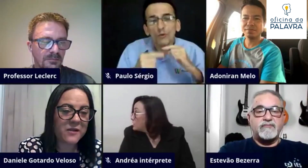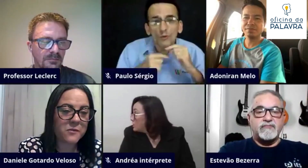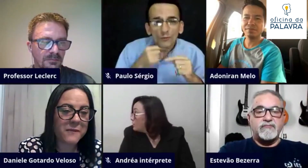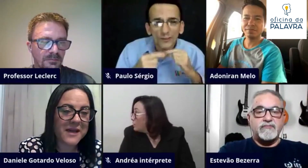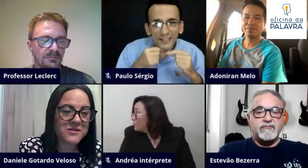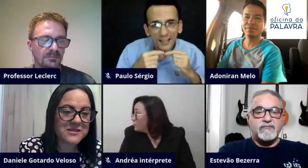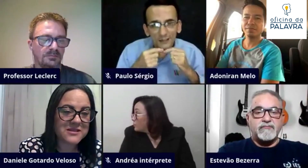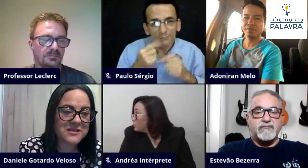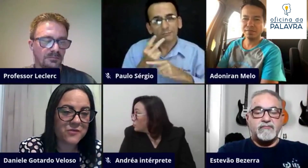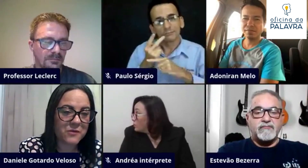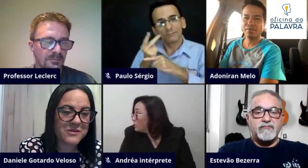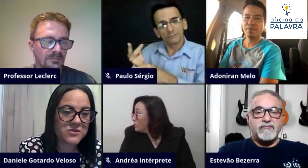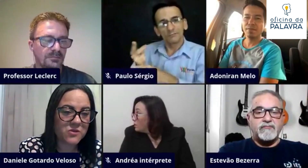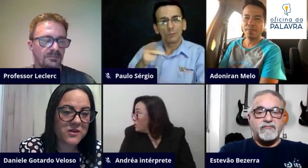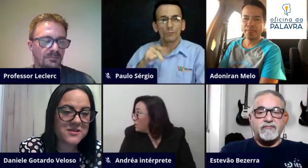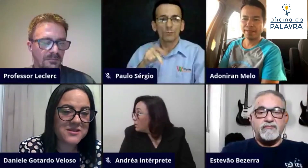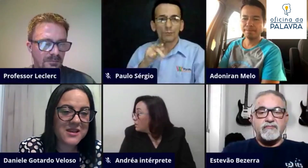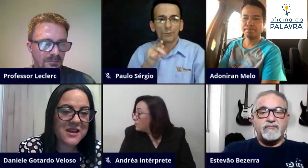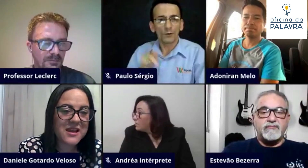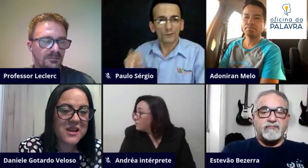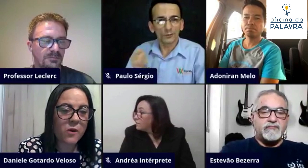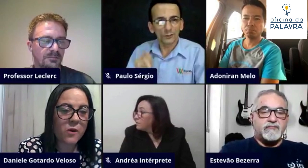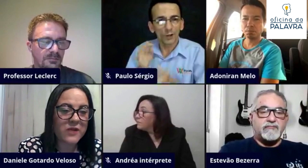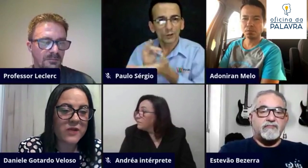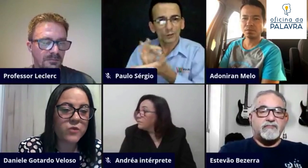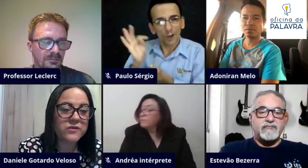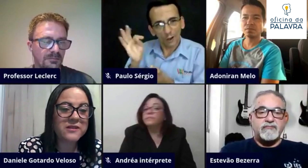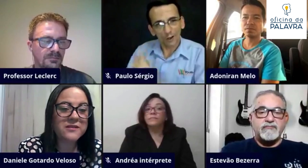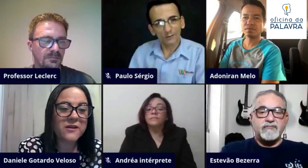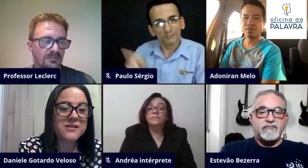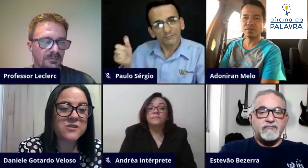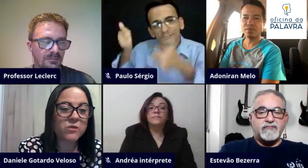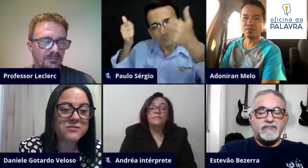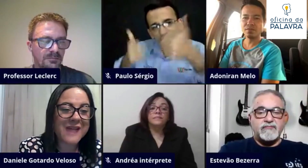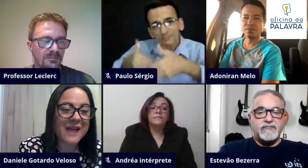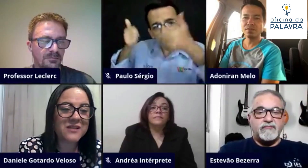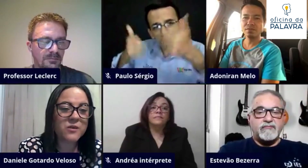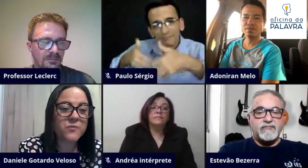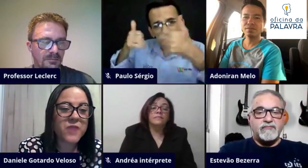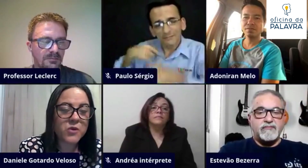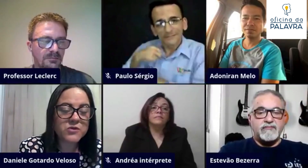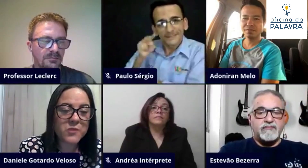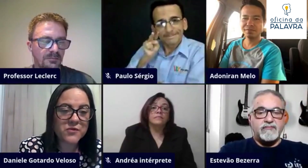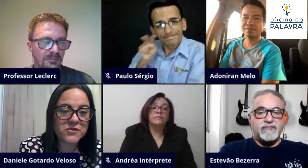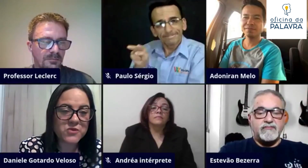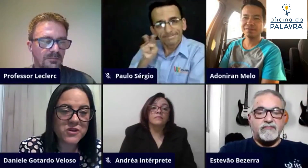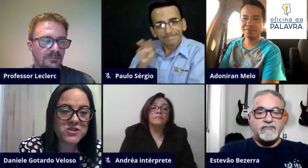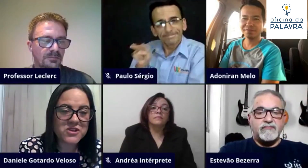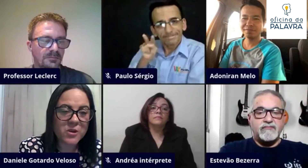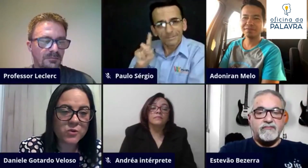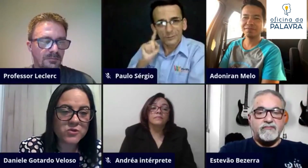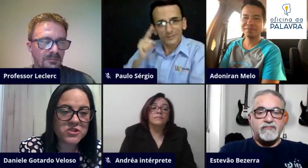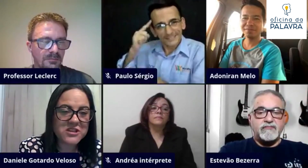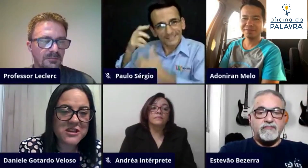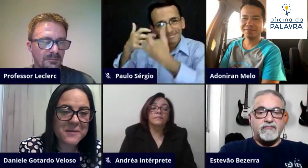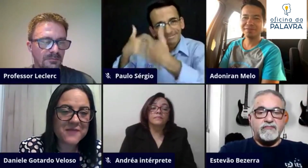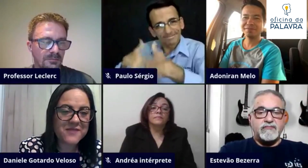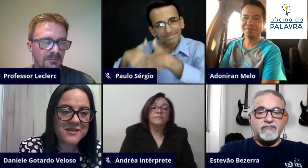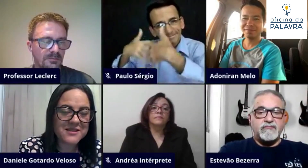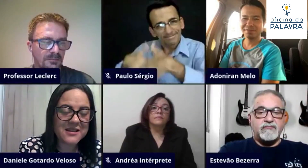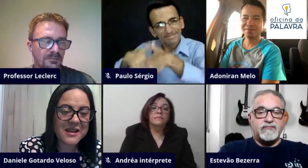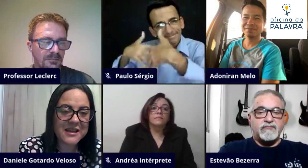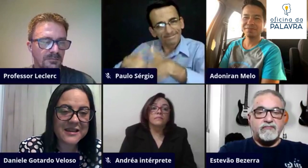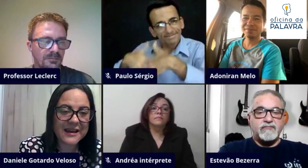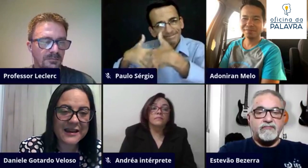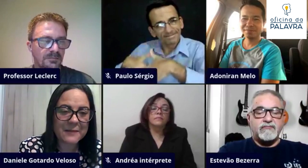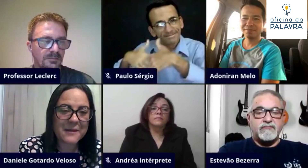de hebraico passam essas informações. Qualquer dúvida, então, eles contactam os professores de teologia para